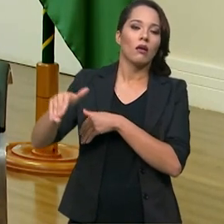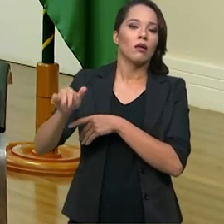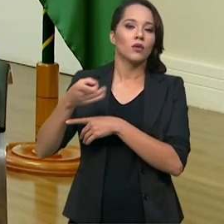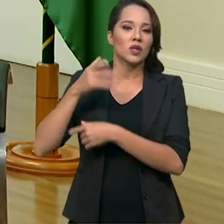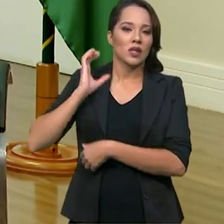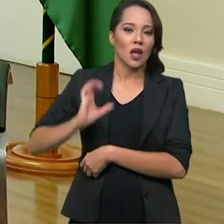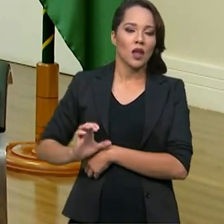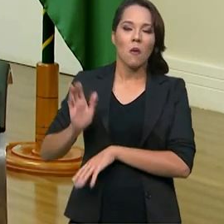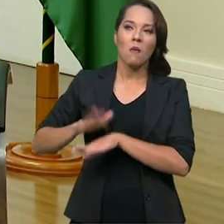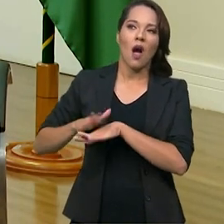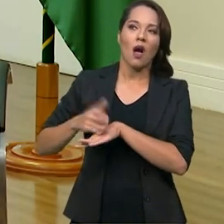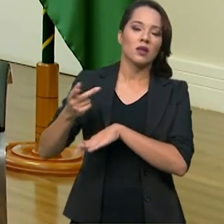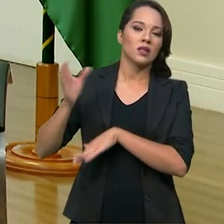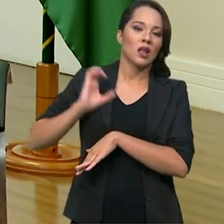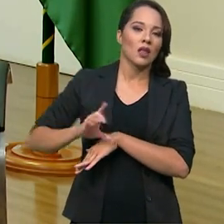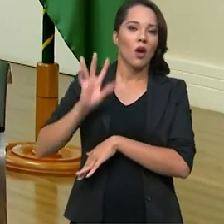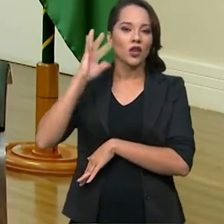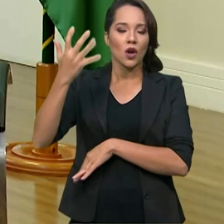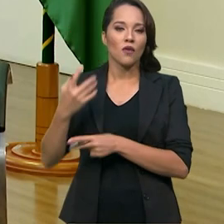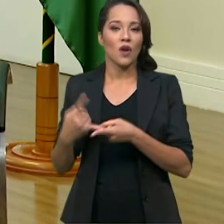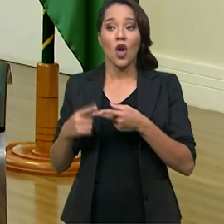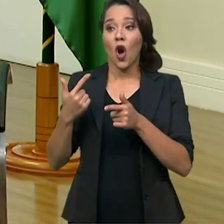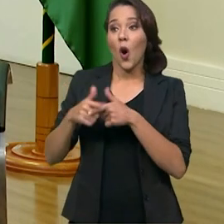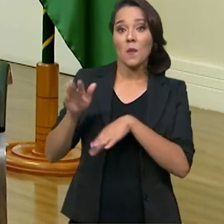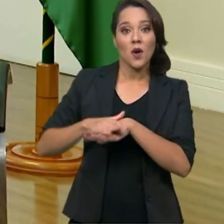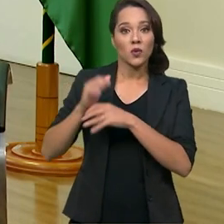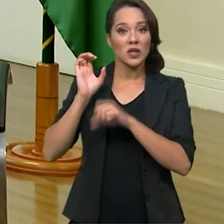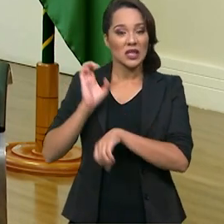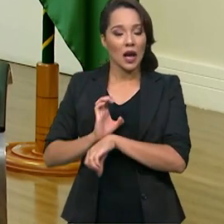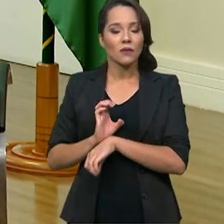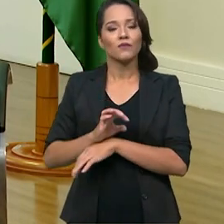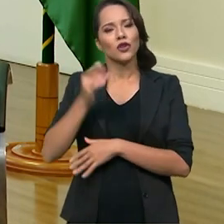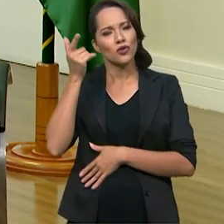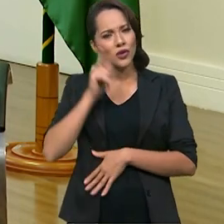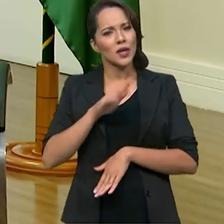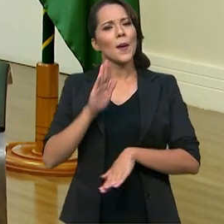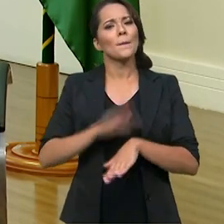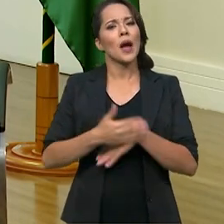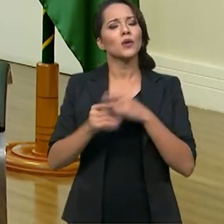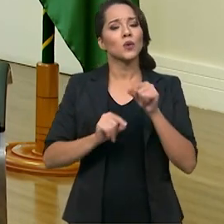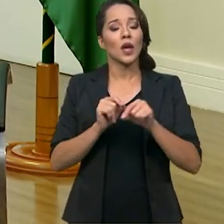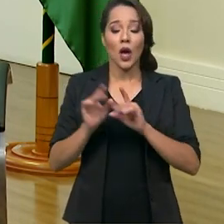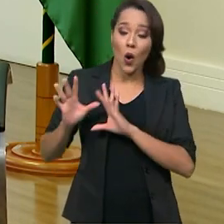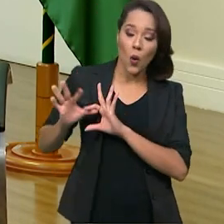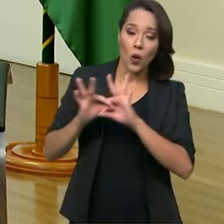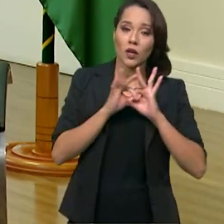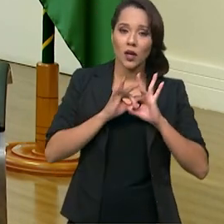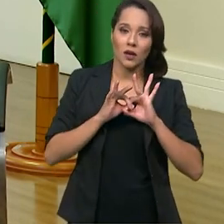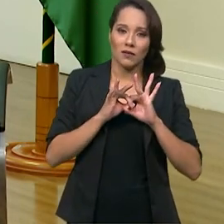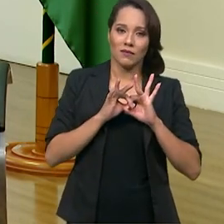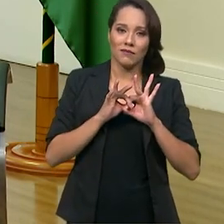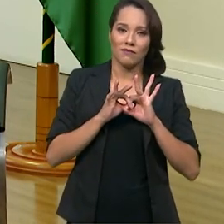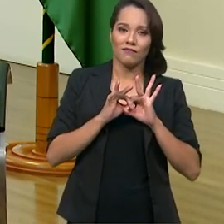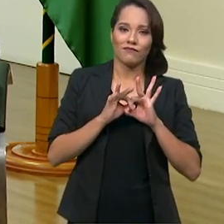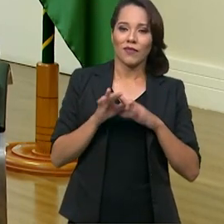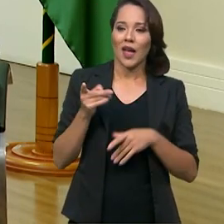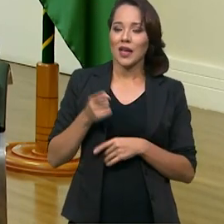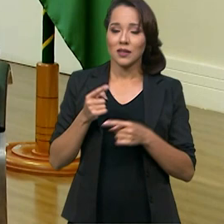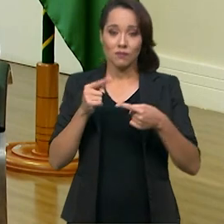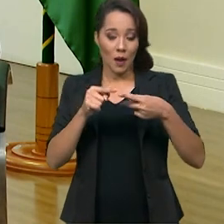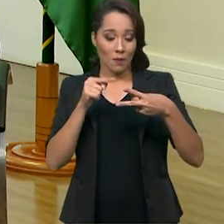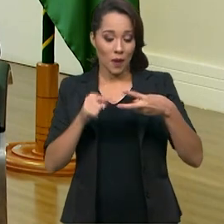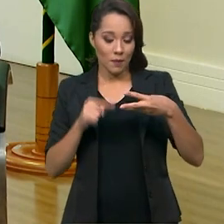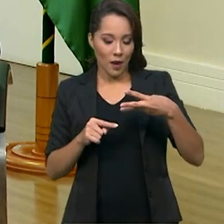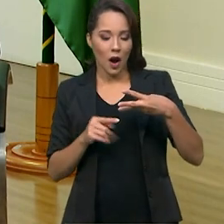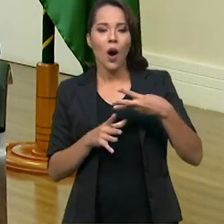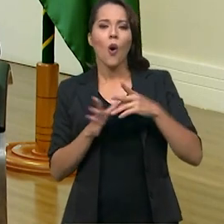do cidadão brasileiro ou numa disfunção do Estado, a gente consiga cada vez mais unir forças, pegar esses vetores